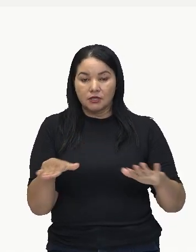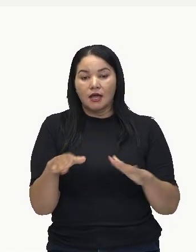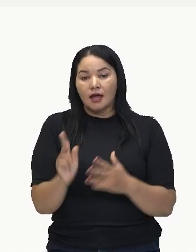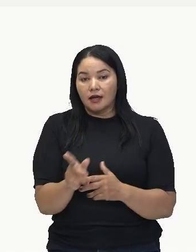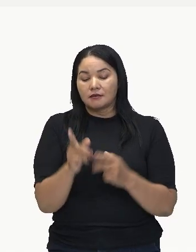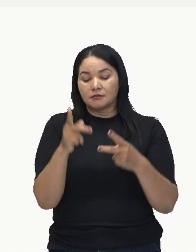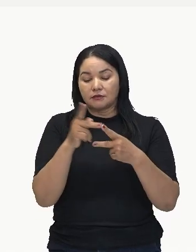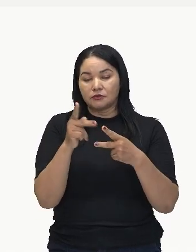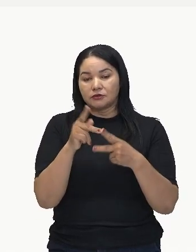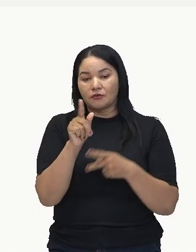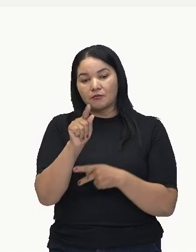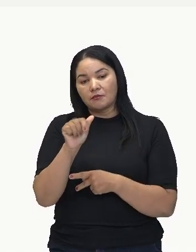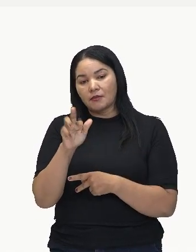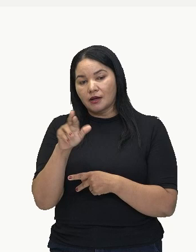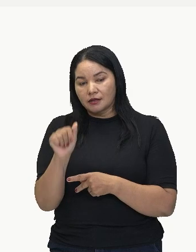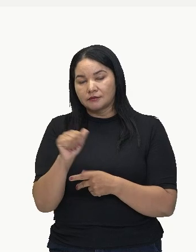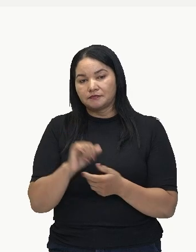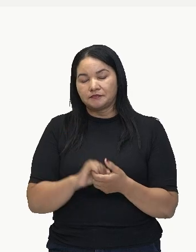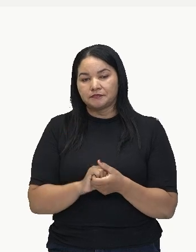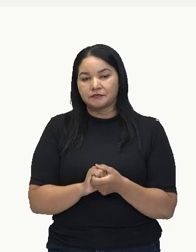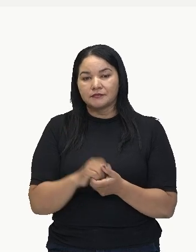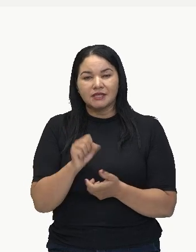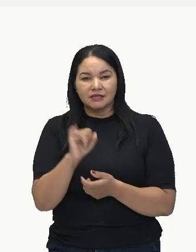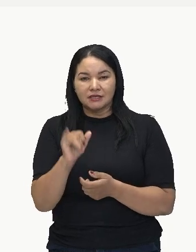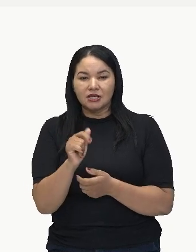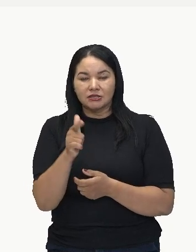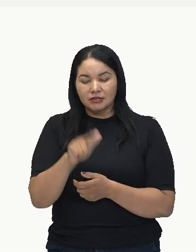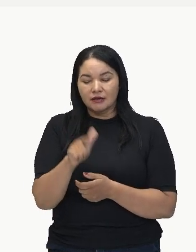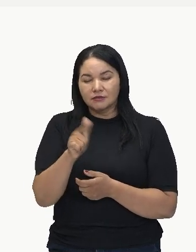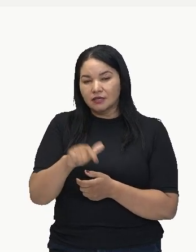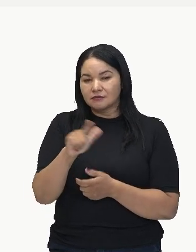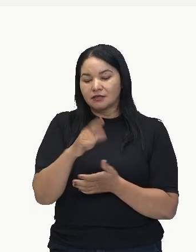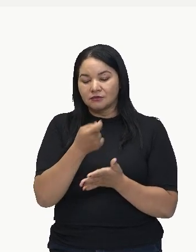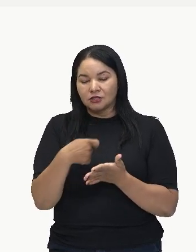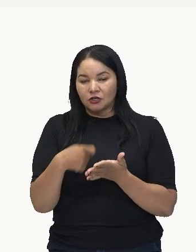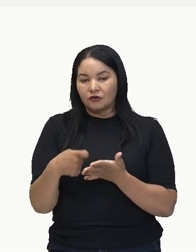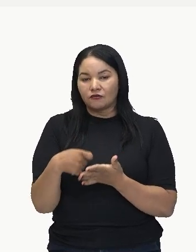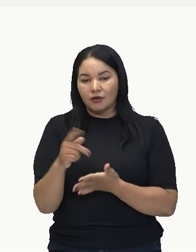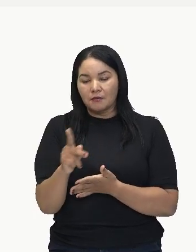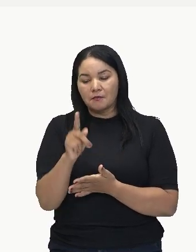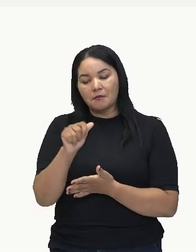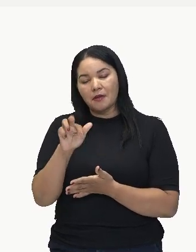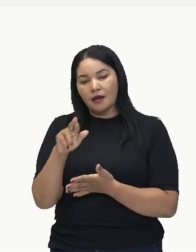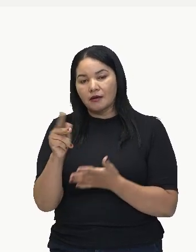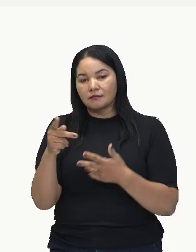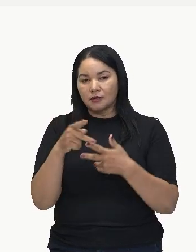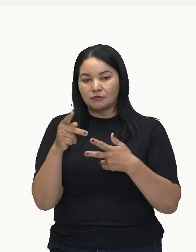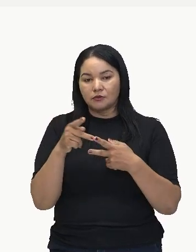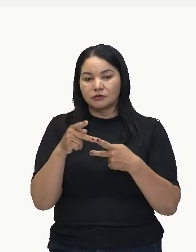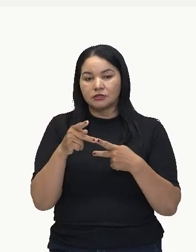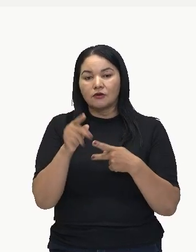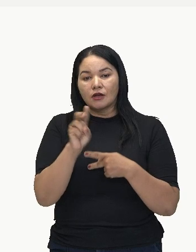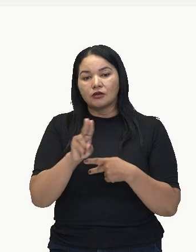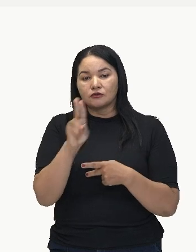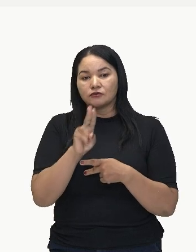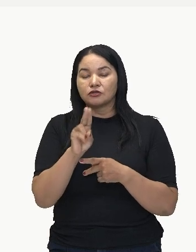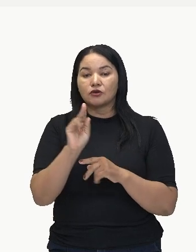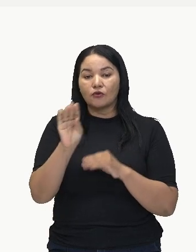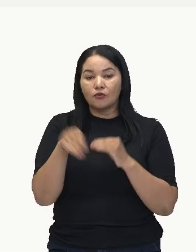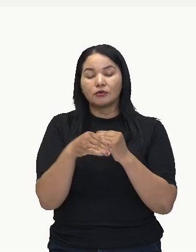no diálogo, estar repetindo sempre para ninhos? Não. Aí nós fazemos uso de quê? Do